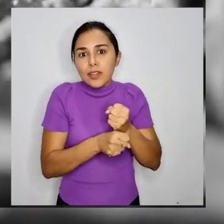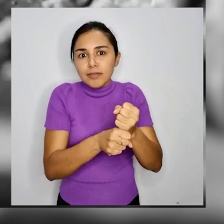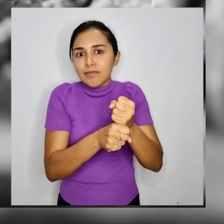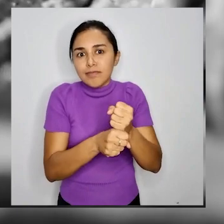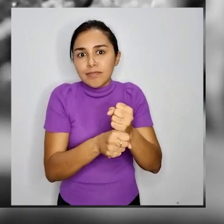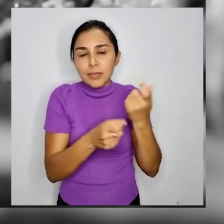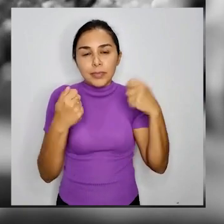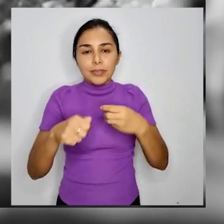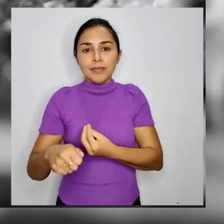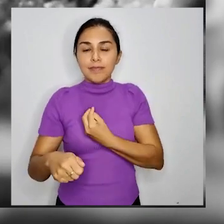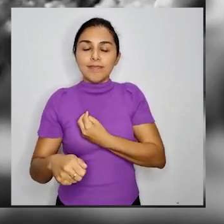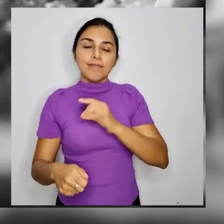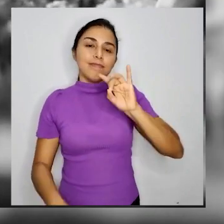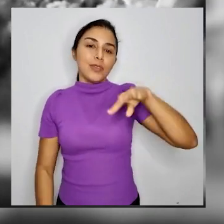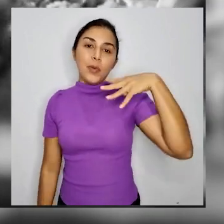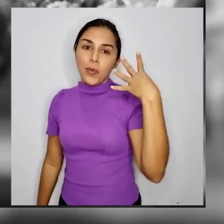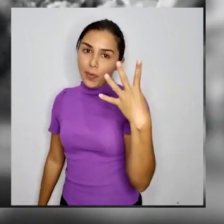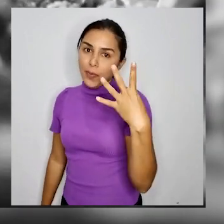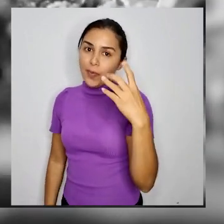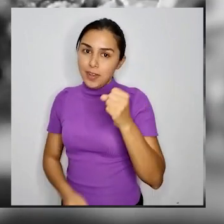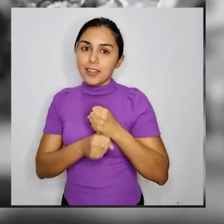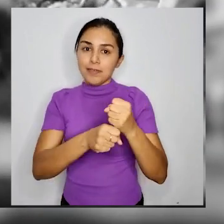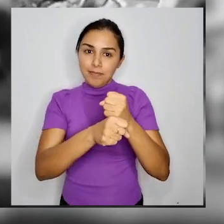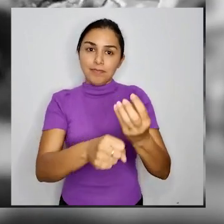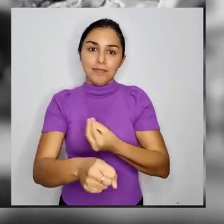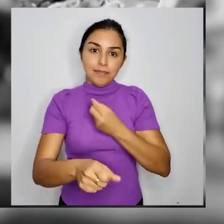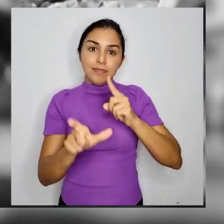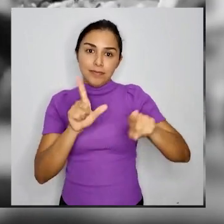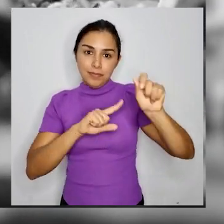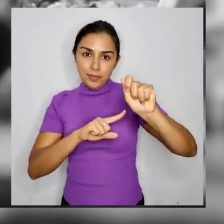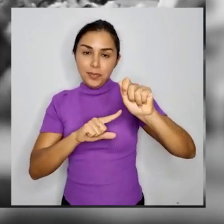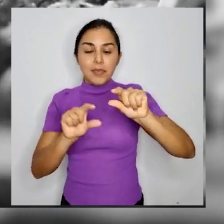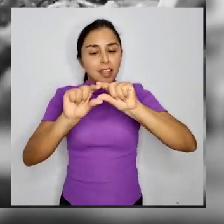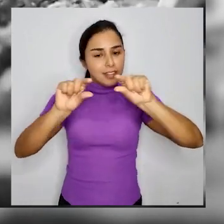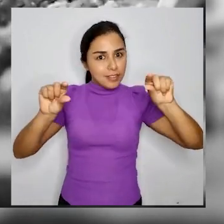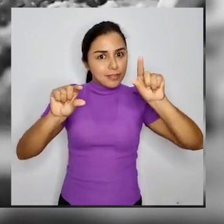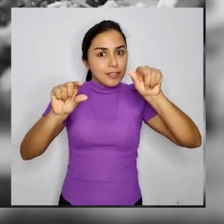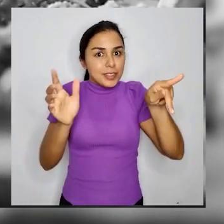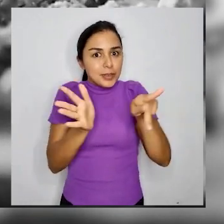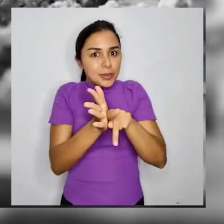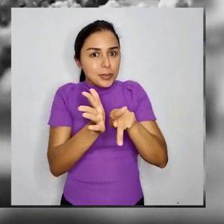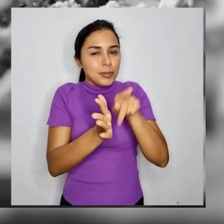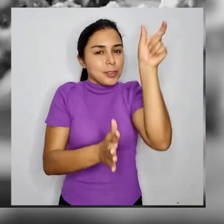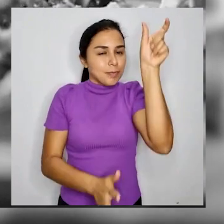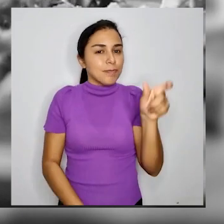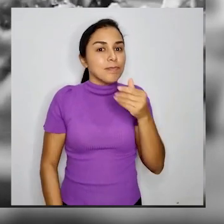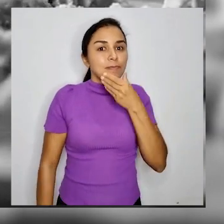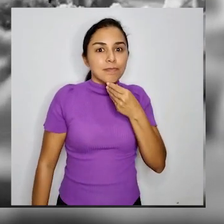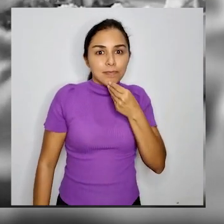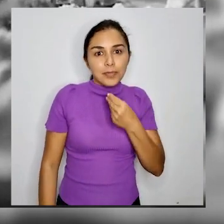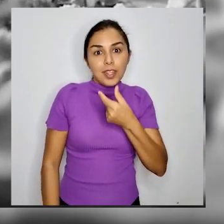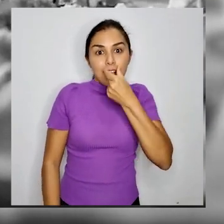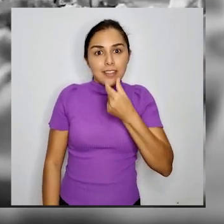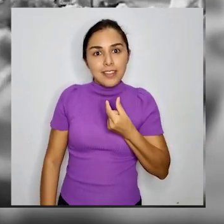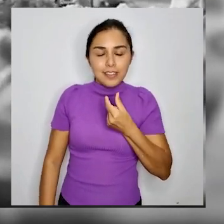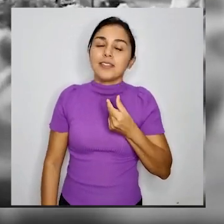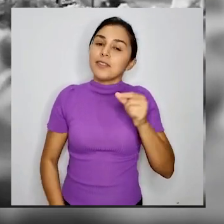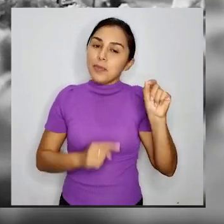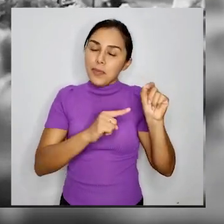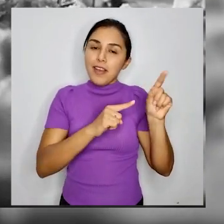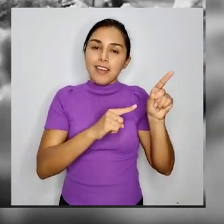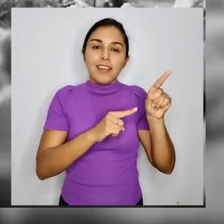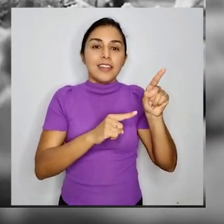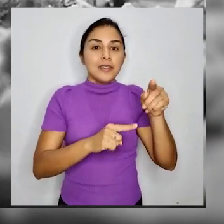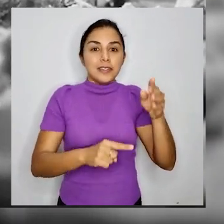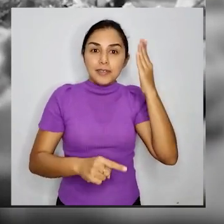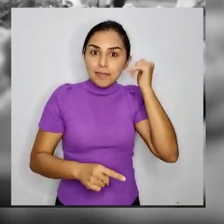desaparecessem, teríamos apenas 4 anos de vida. Esta famosa frase pertence ao renomado cientista Albert Einstein, que